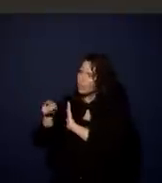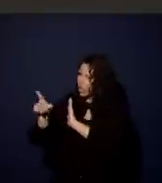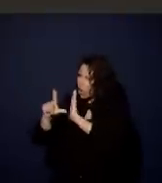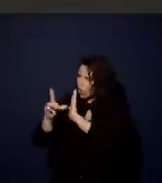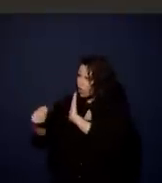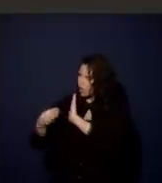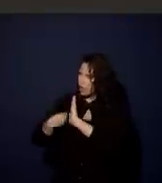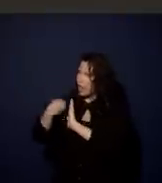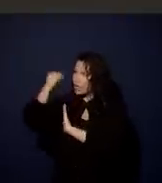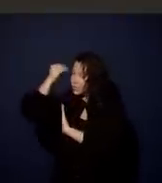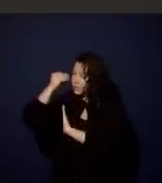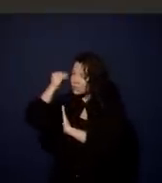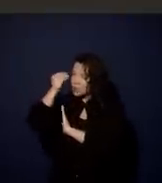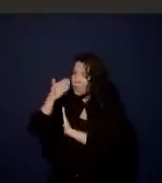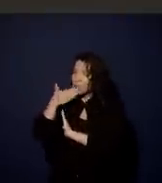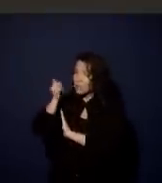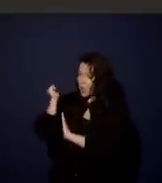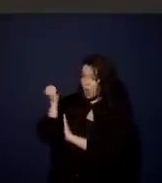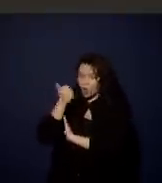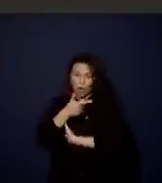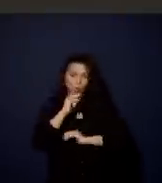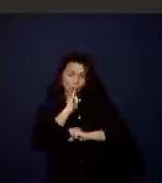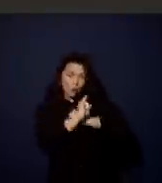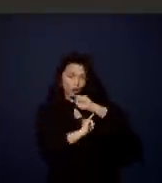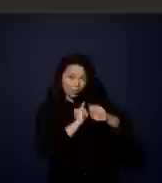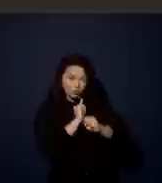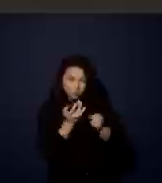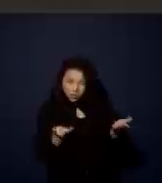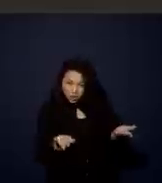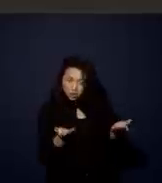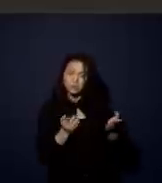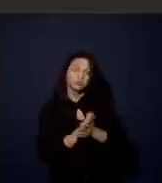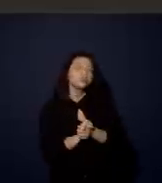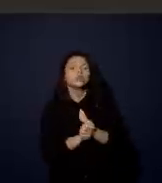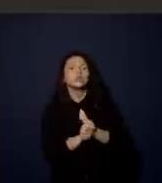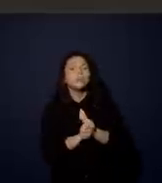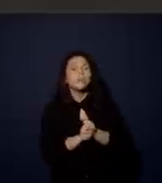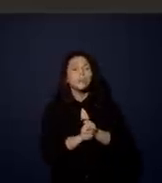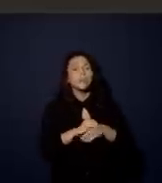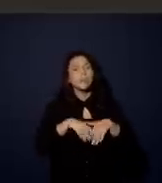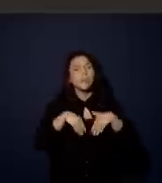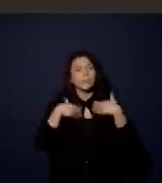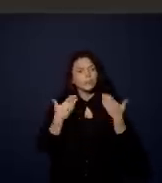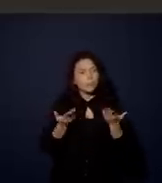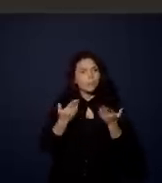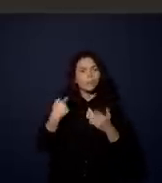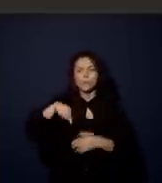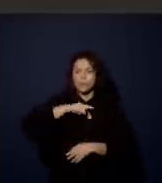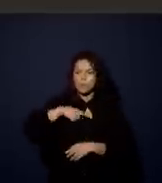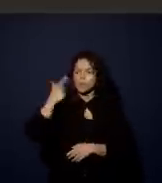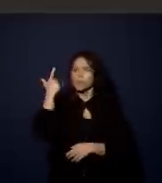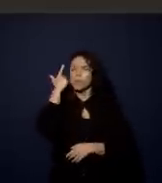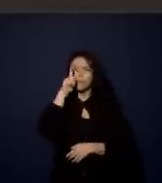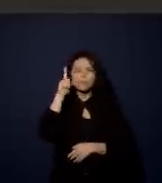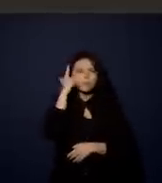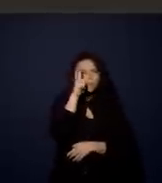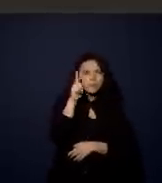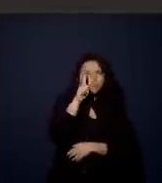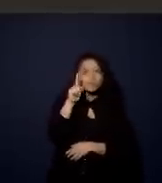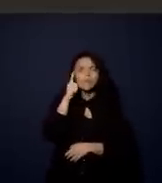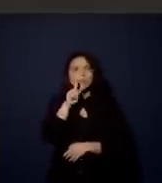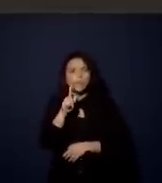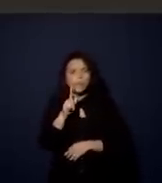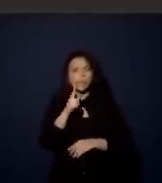então em outras palavras o que eu tô dizendo é que a gente tem ainda um a gente teve um ganho de penetração